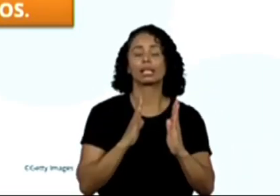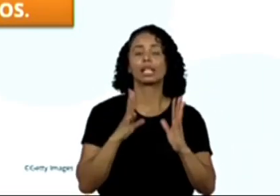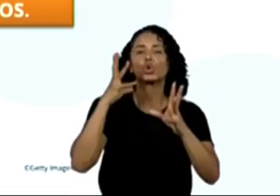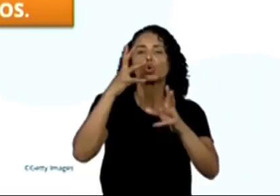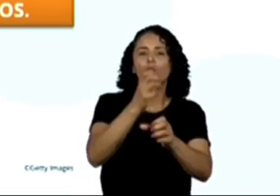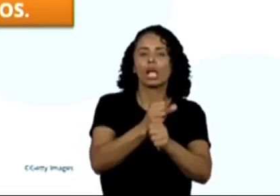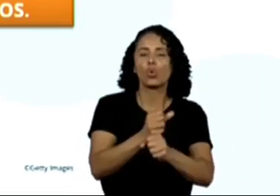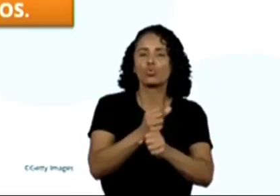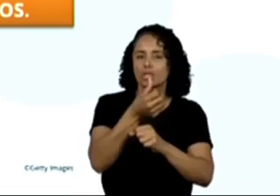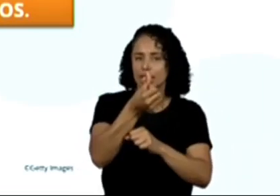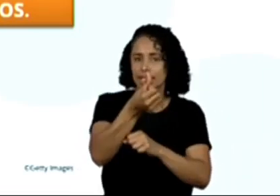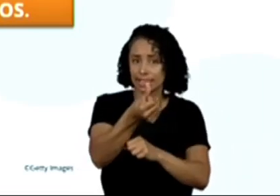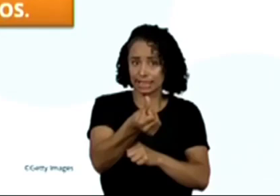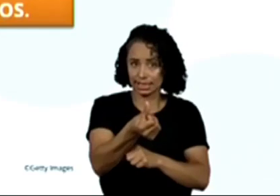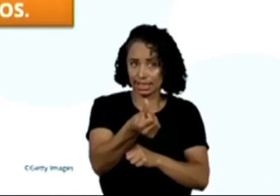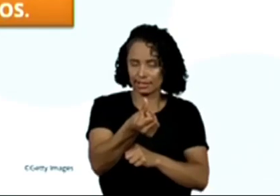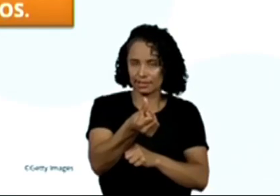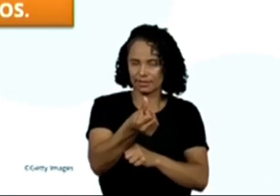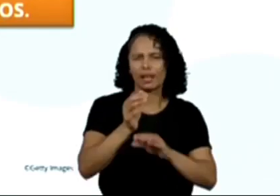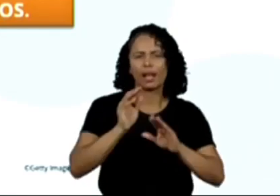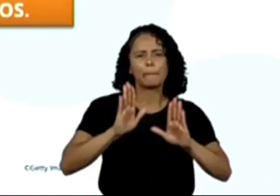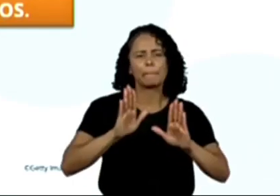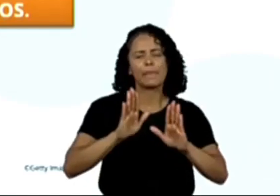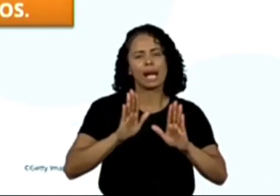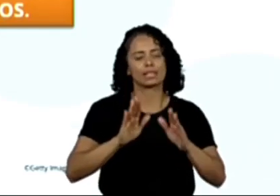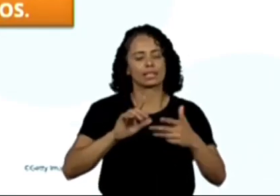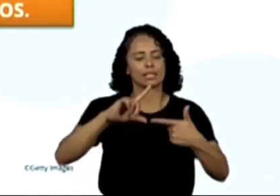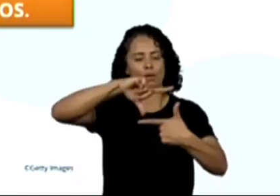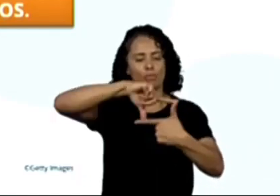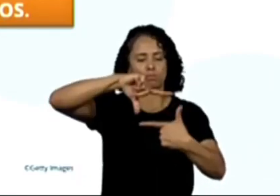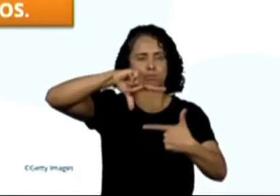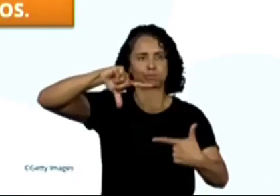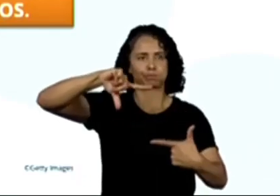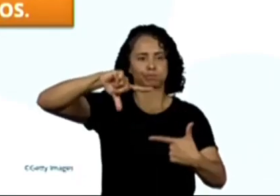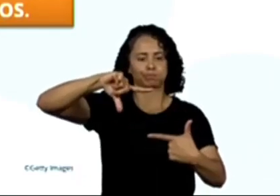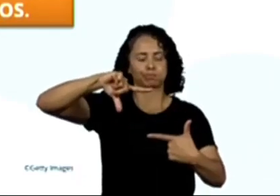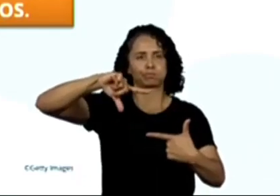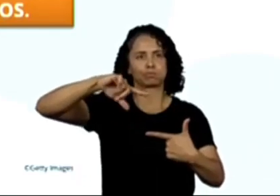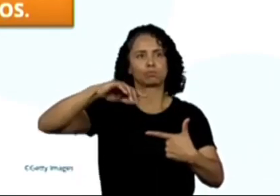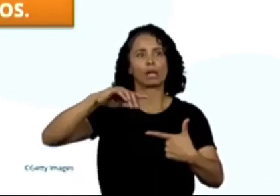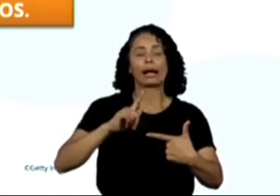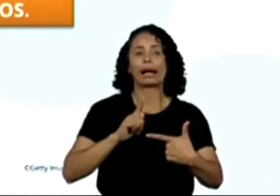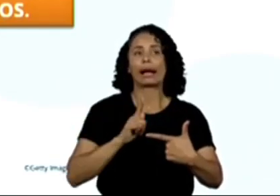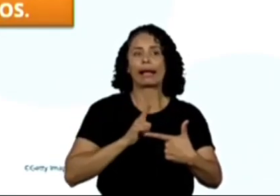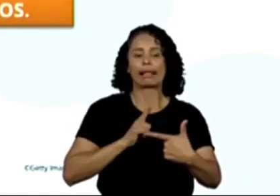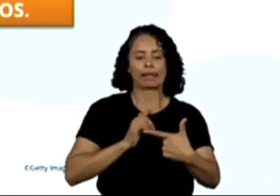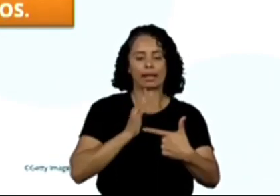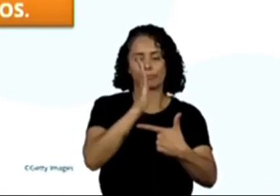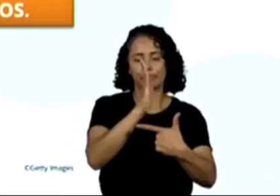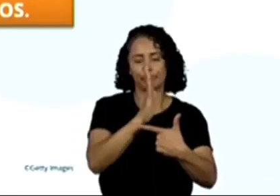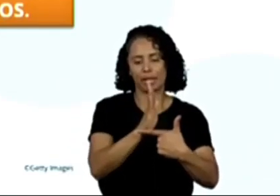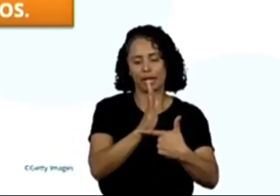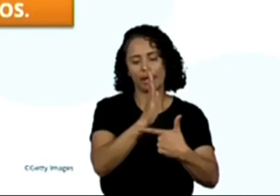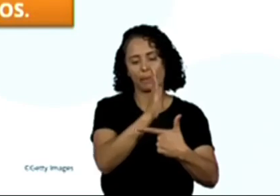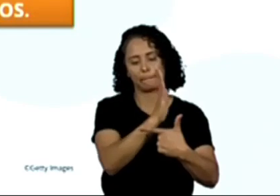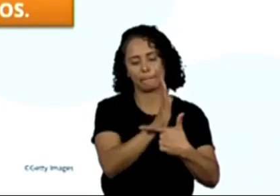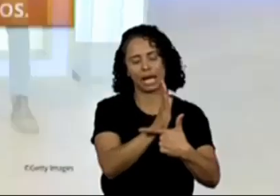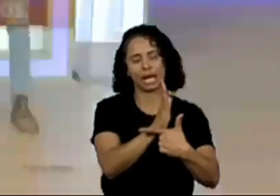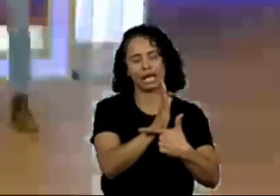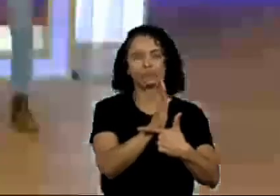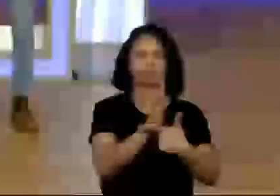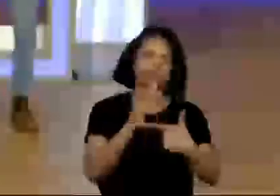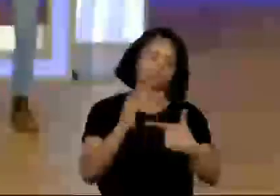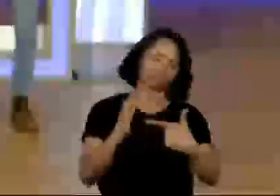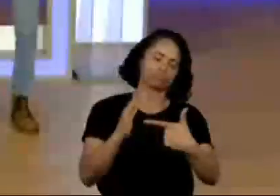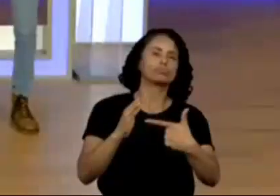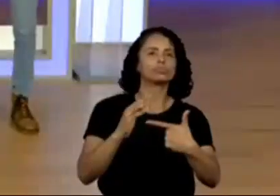a 2. Então, se ela pegar esses 2 pedaços, ela comeu aí, como muitos professores falaram, né? Ela comeu 1/3 da pizza, né?